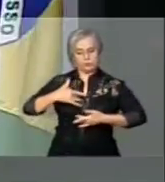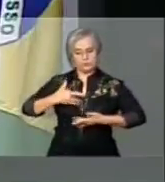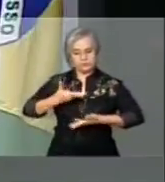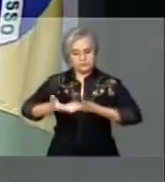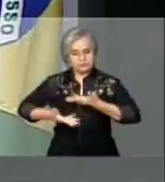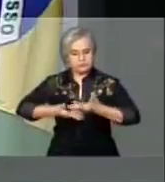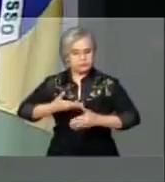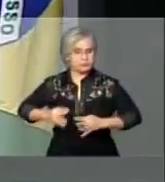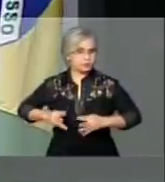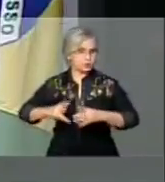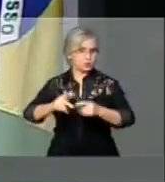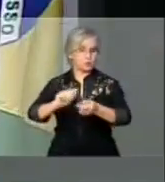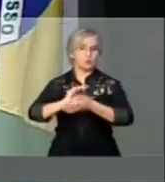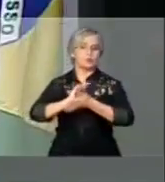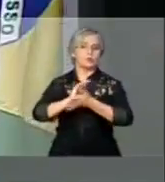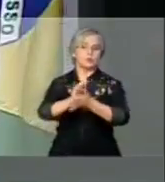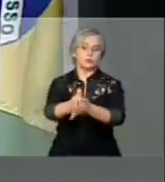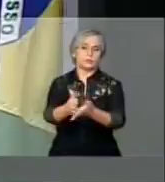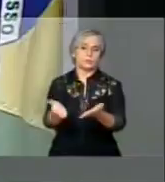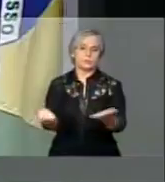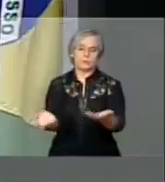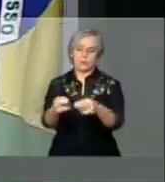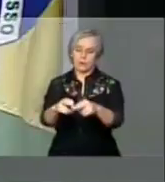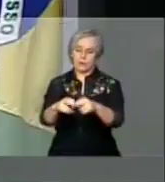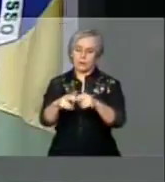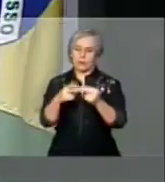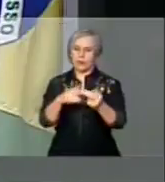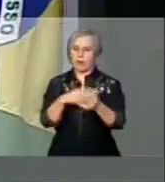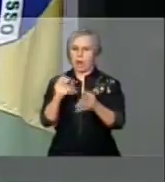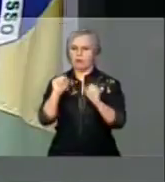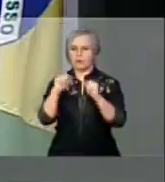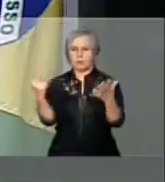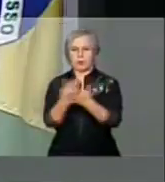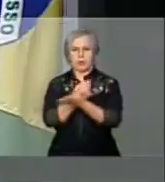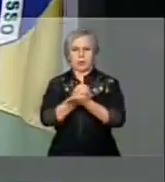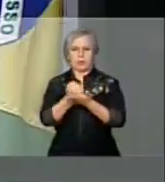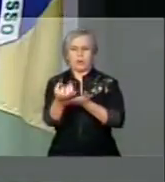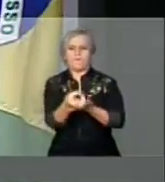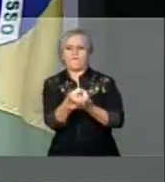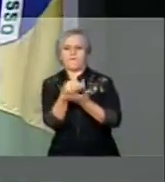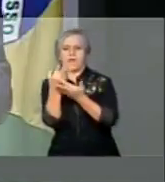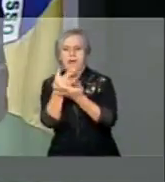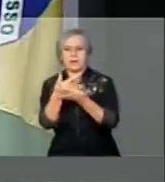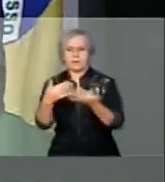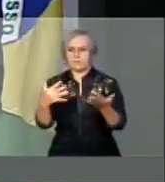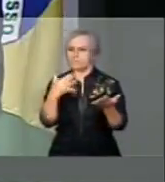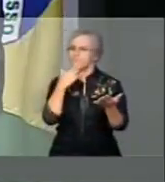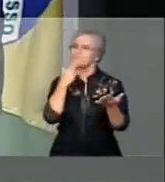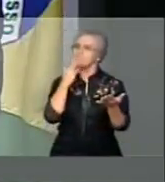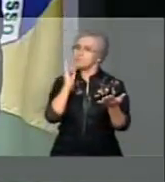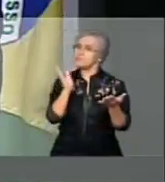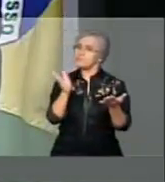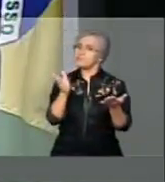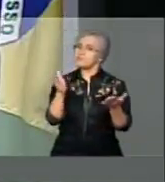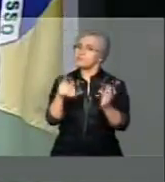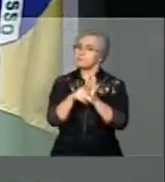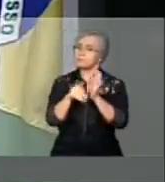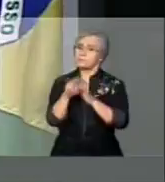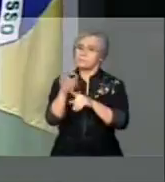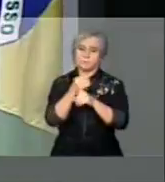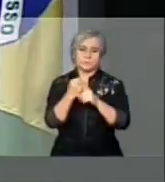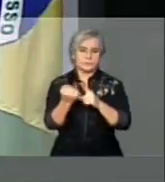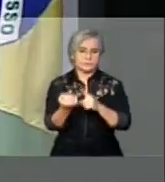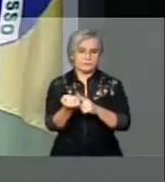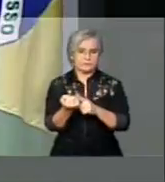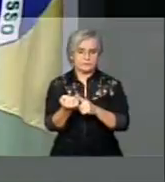de todos esses, por ter uma série de efeitos colaterais conhecidos da sociedade.